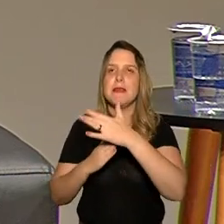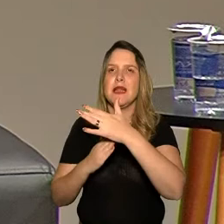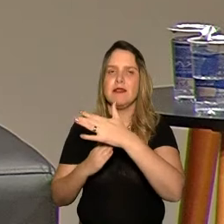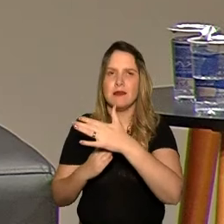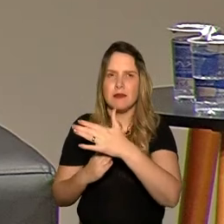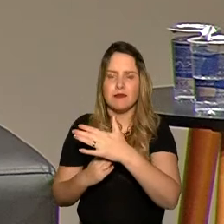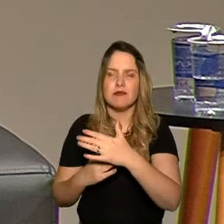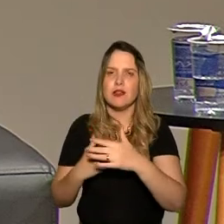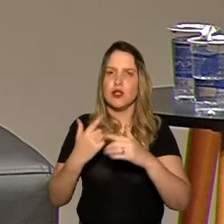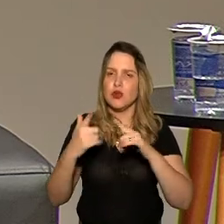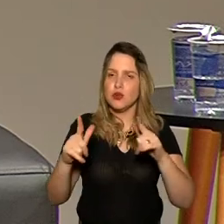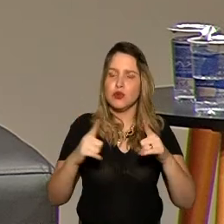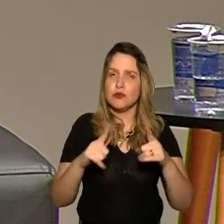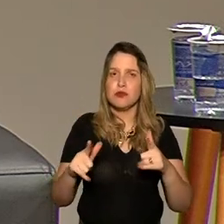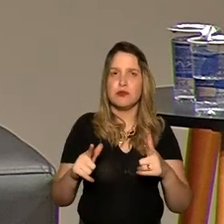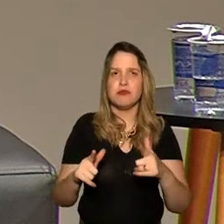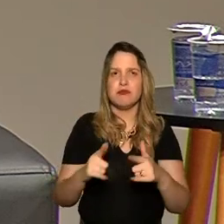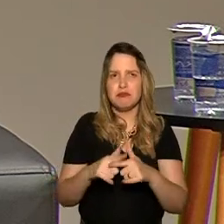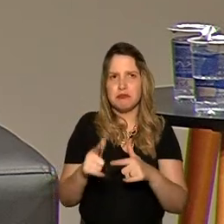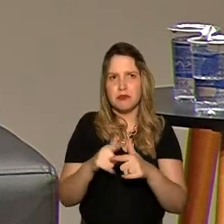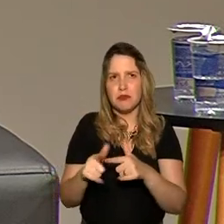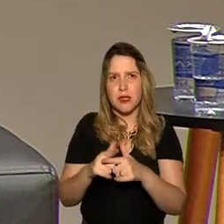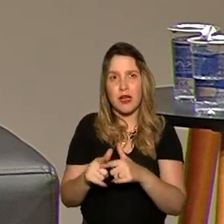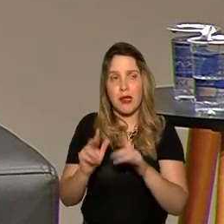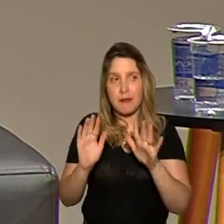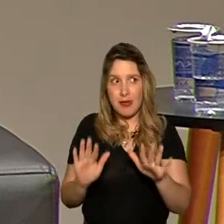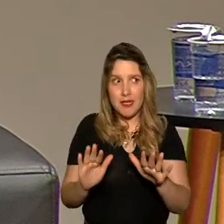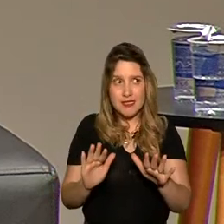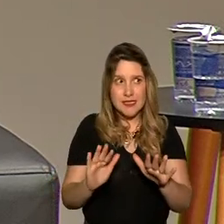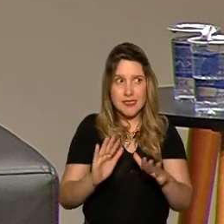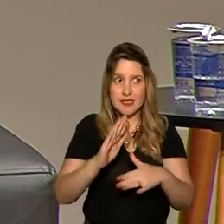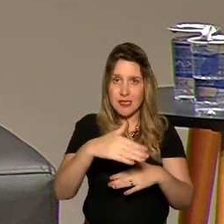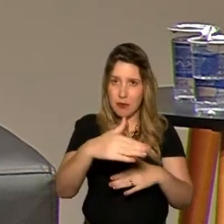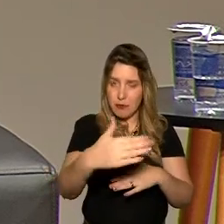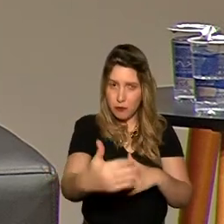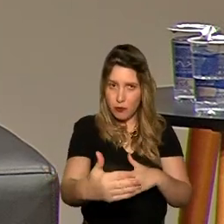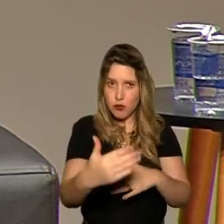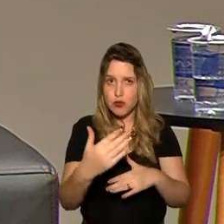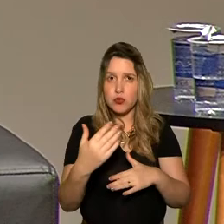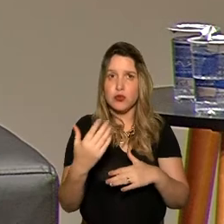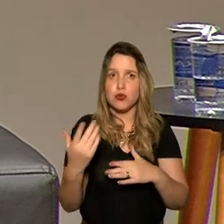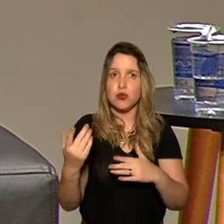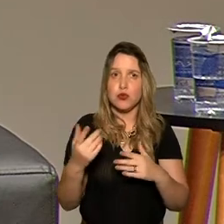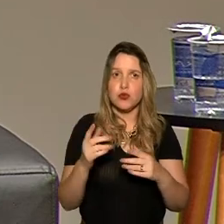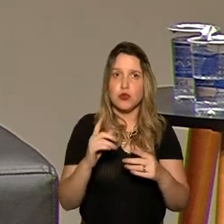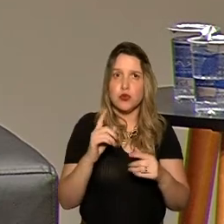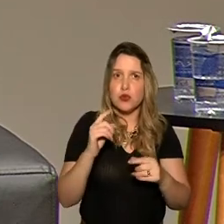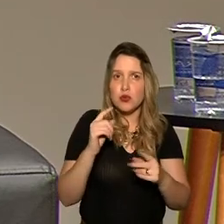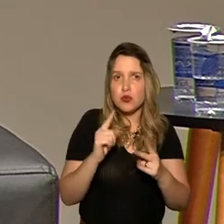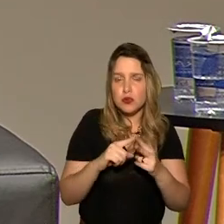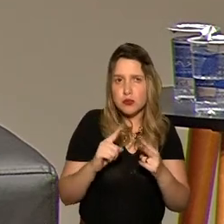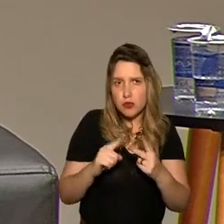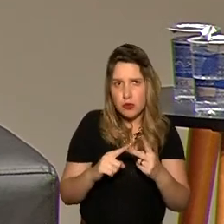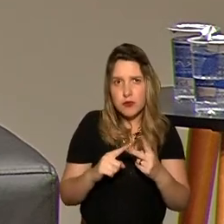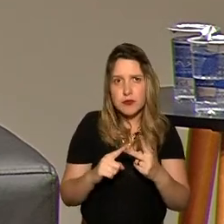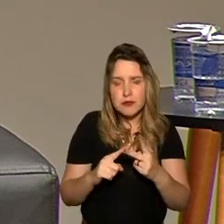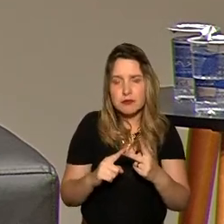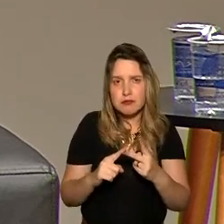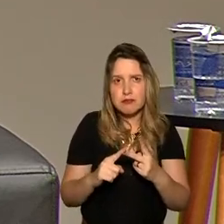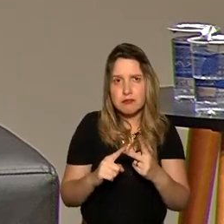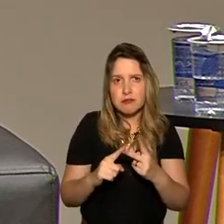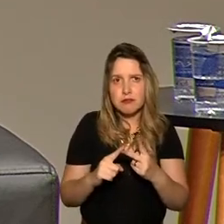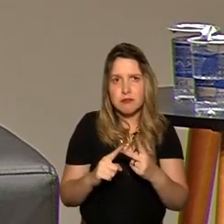que é muito genérico porque além de pertencer o ciclo Fundamental 2 por exemplo